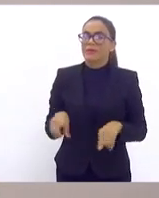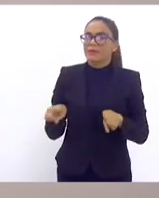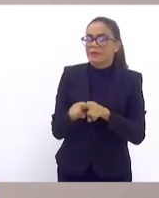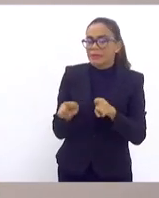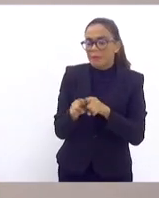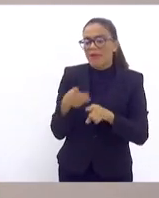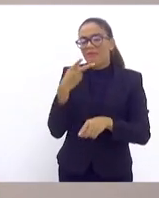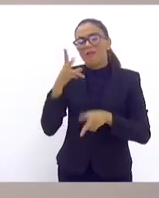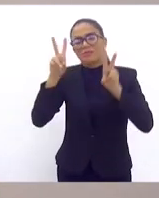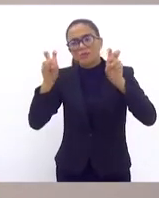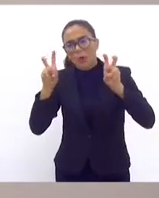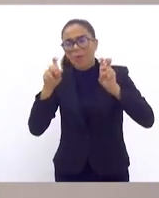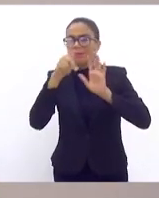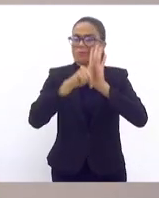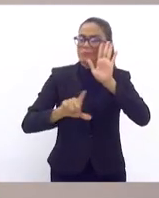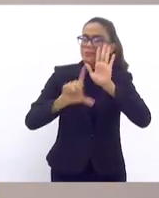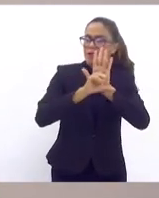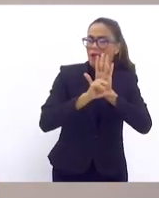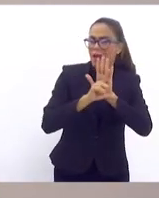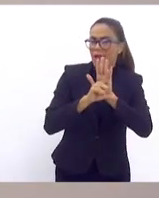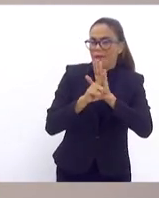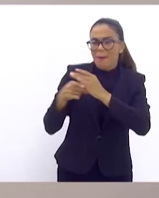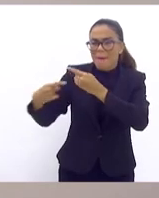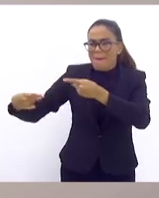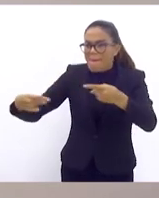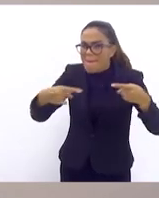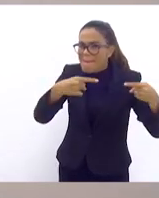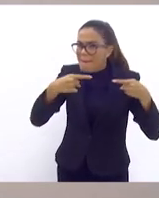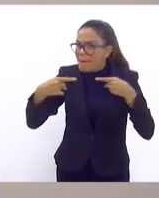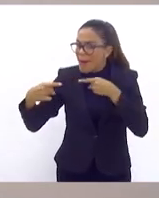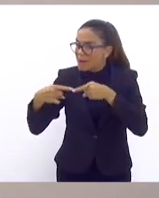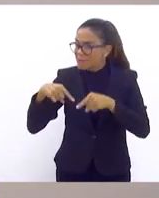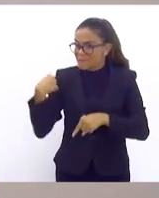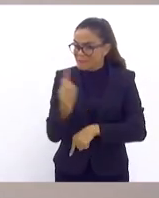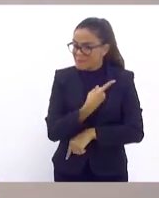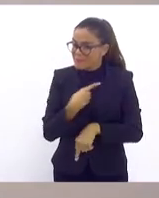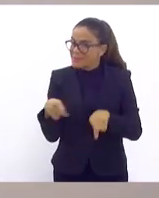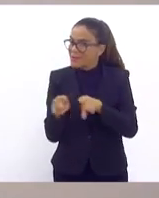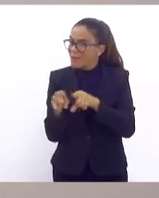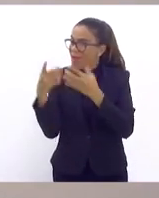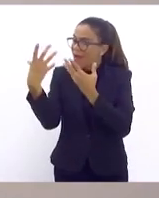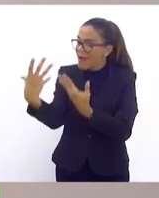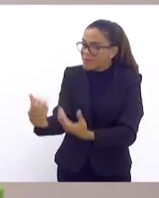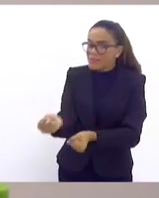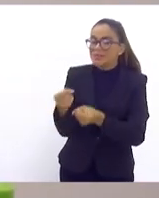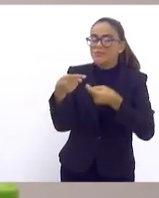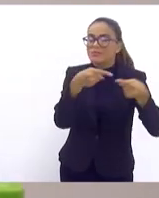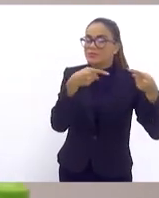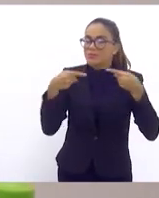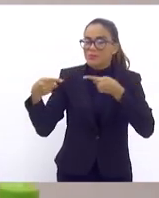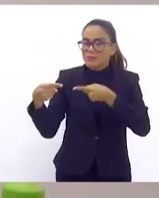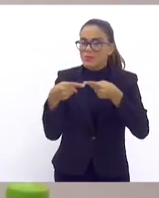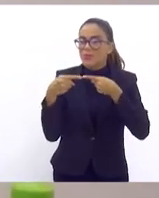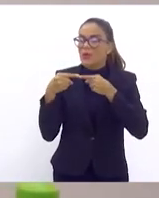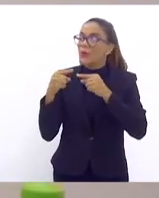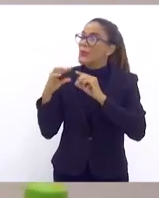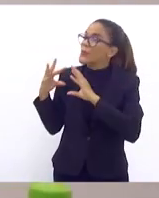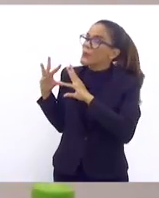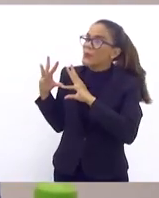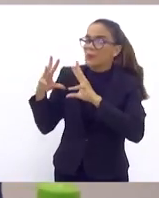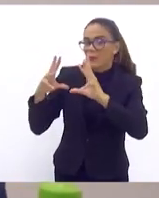esse projeto em pauta, a gente também está disposto a discutir com todos os